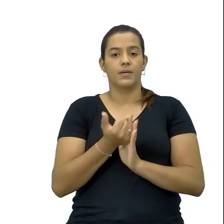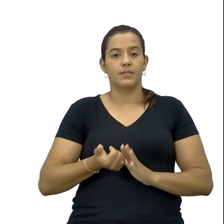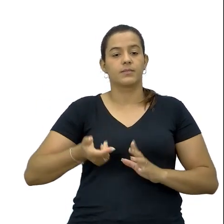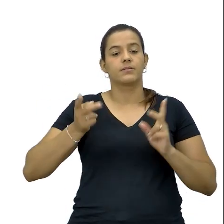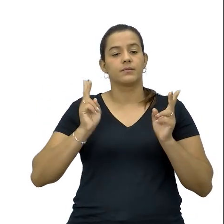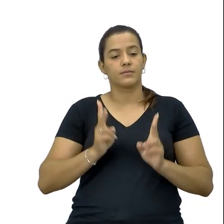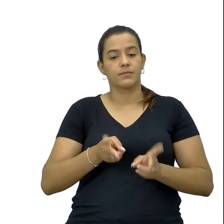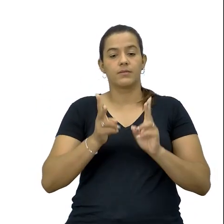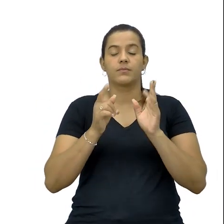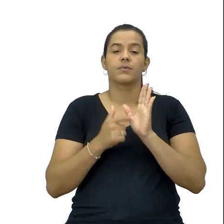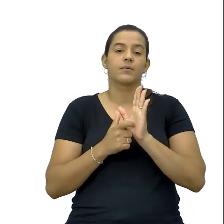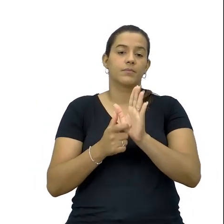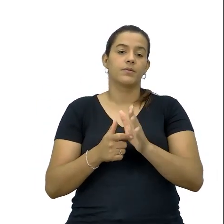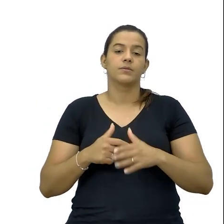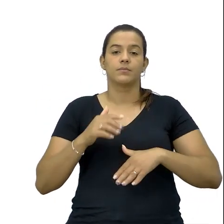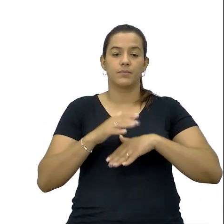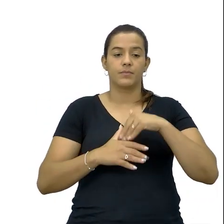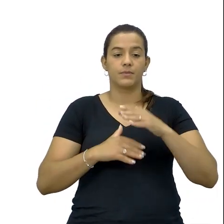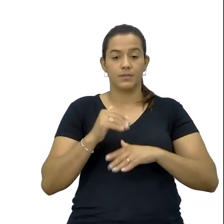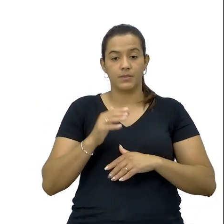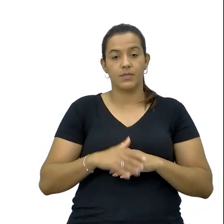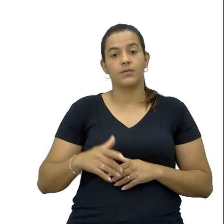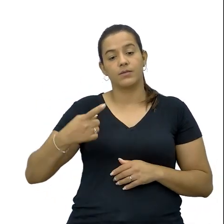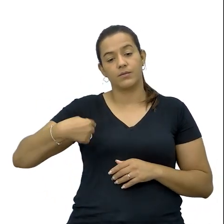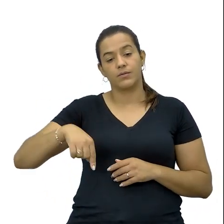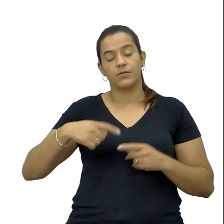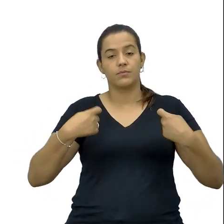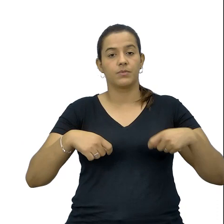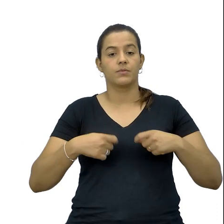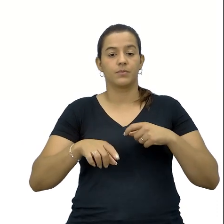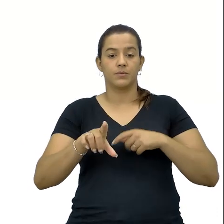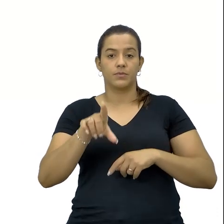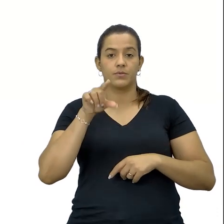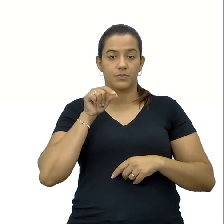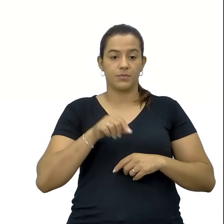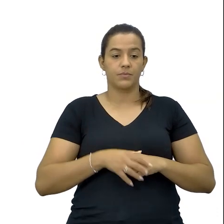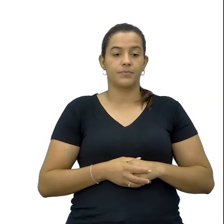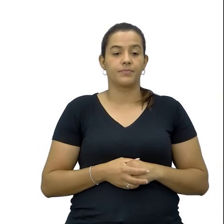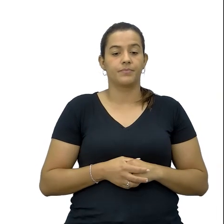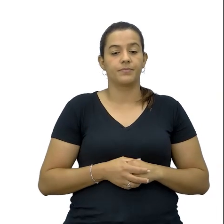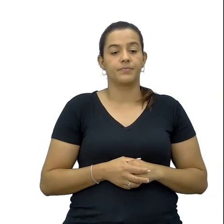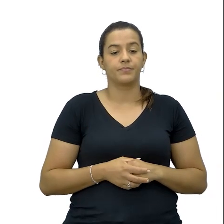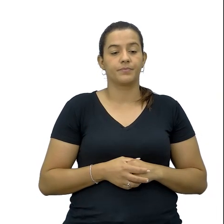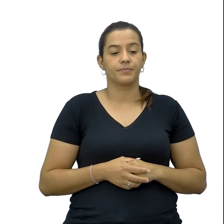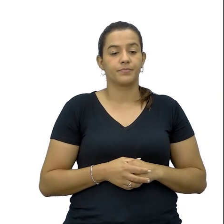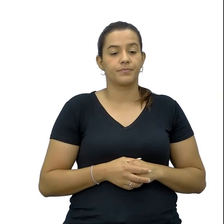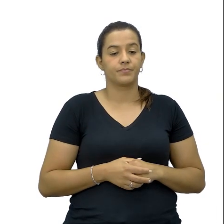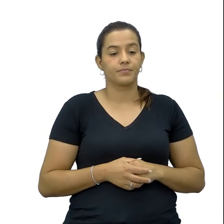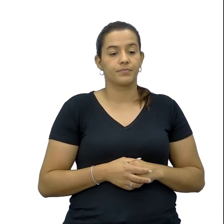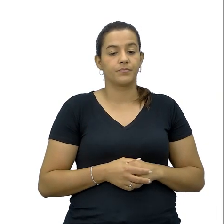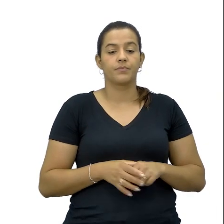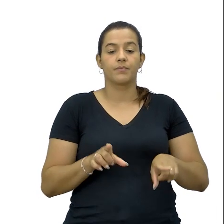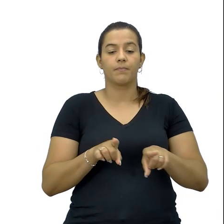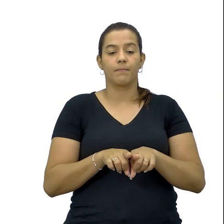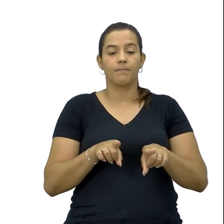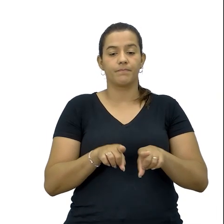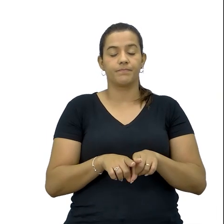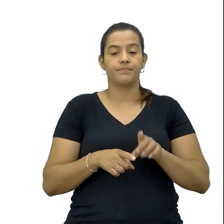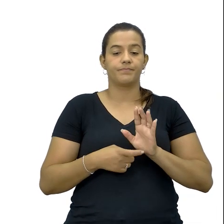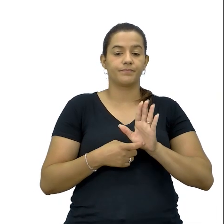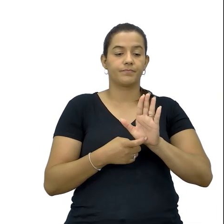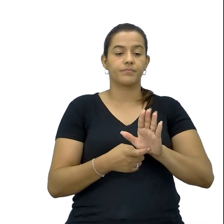que tratam dessa habilidade. Só que a gente tem que selecionar dentro das provas, tá? Aqui a gente traz também para a